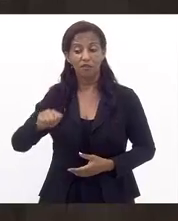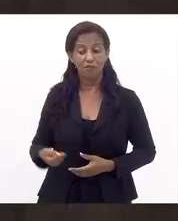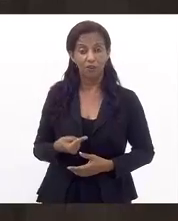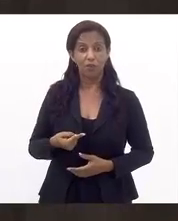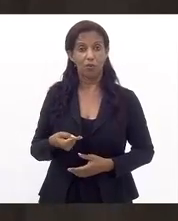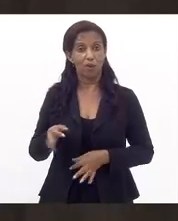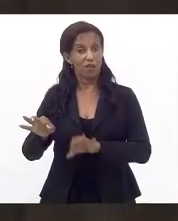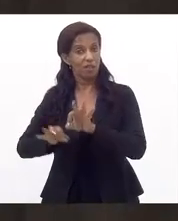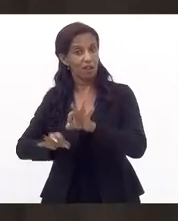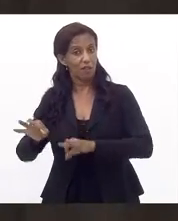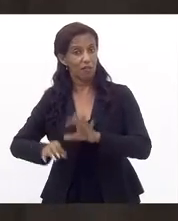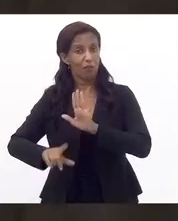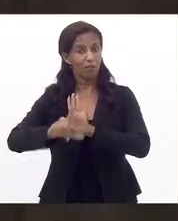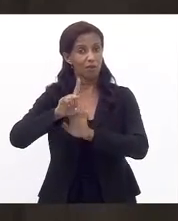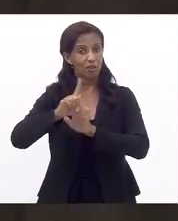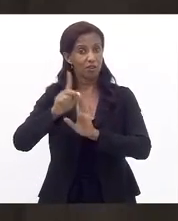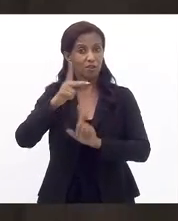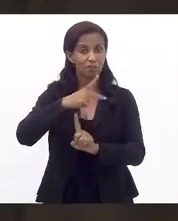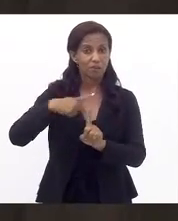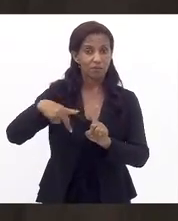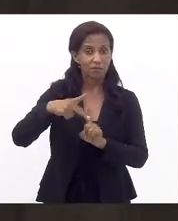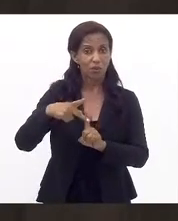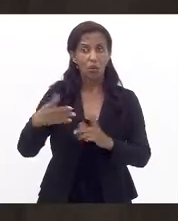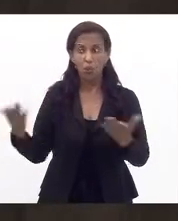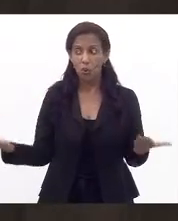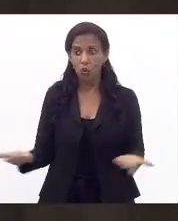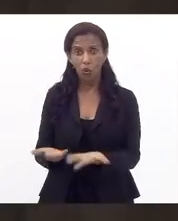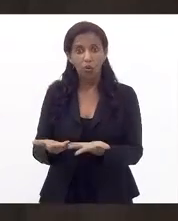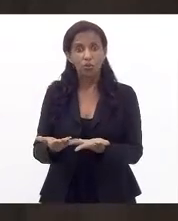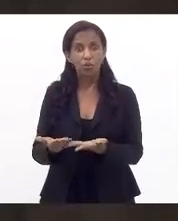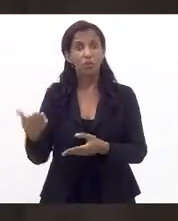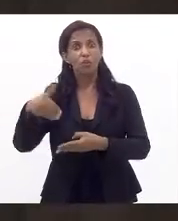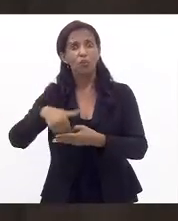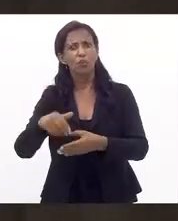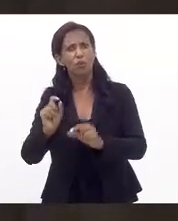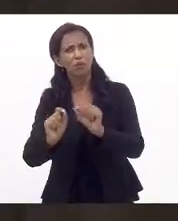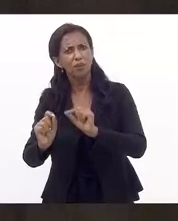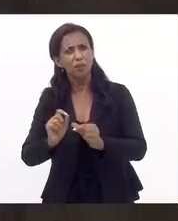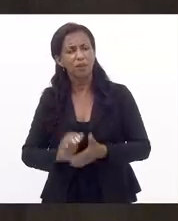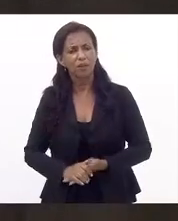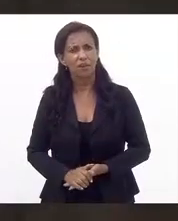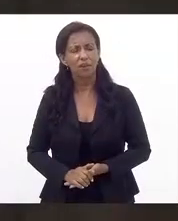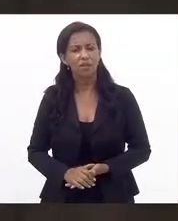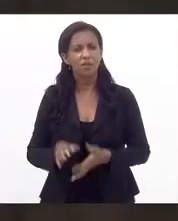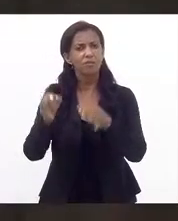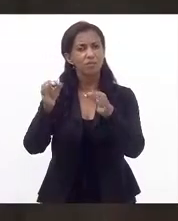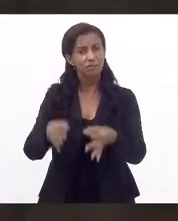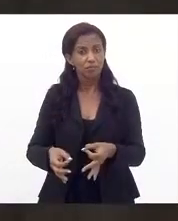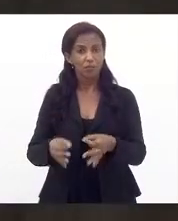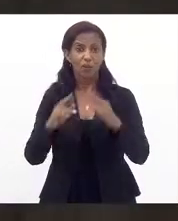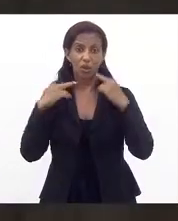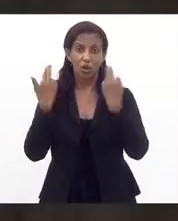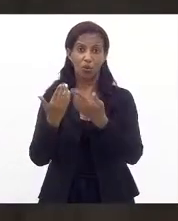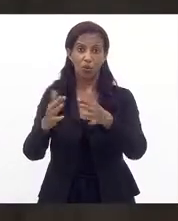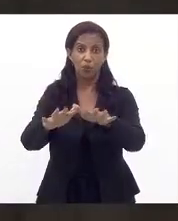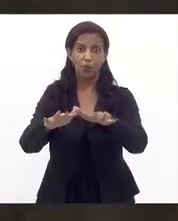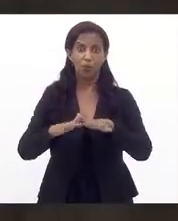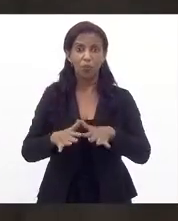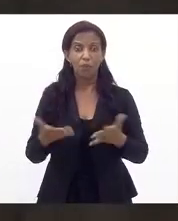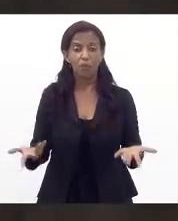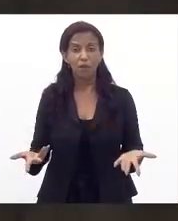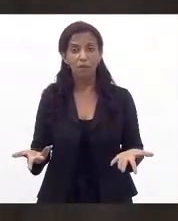na forma da legislação previdenciária Hoje nós estamos voltando o que justamente estamos na audiência pública Óbvio